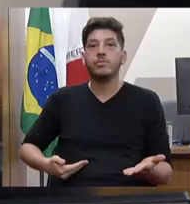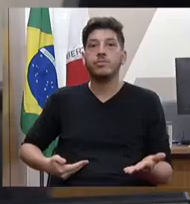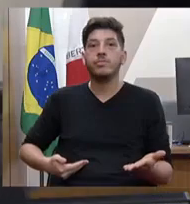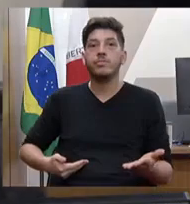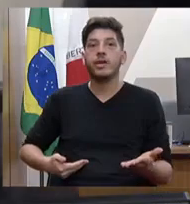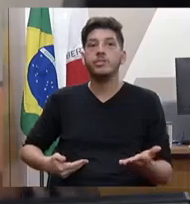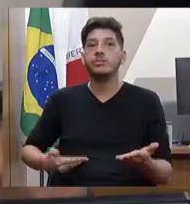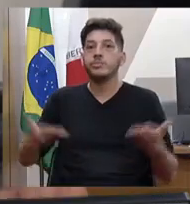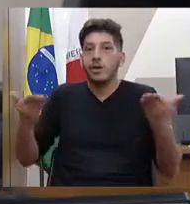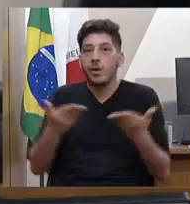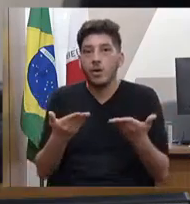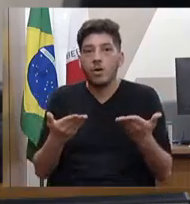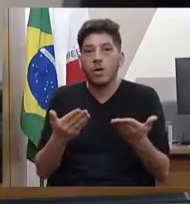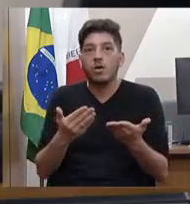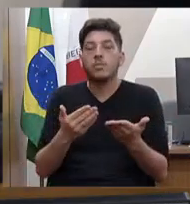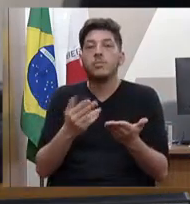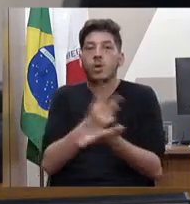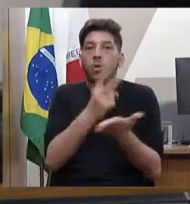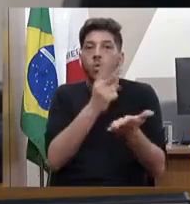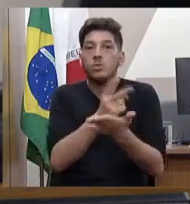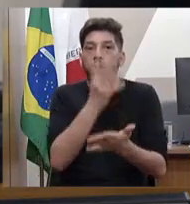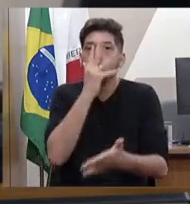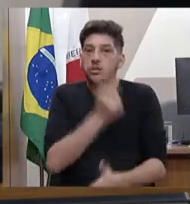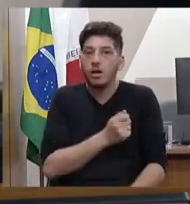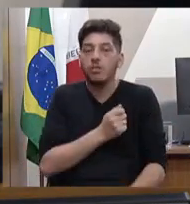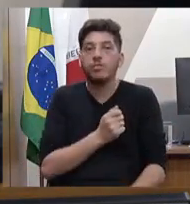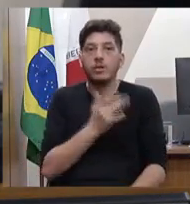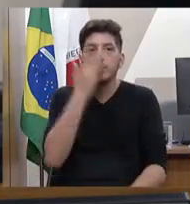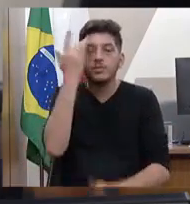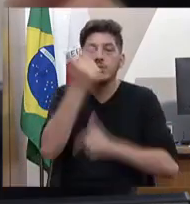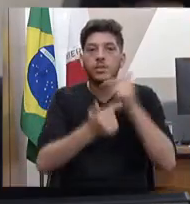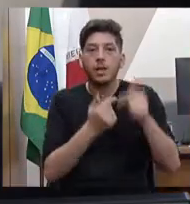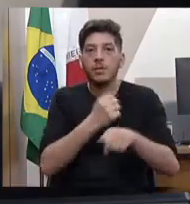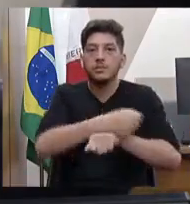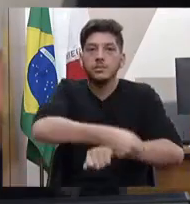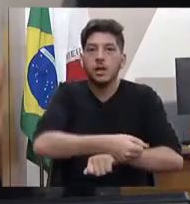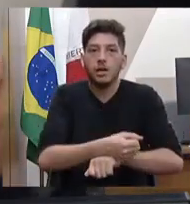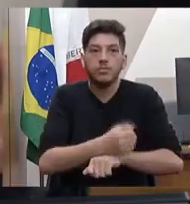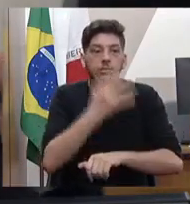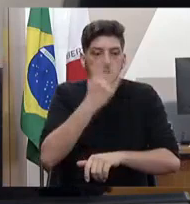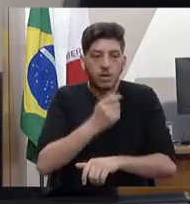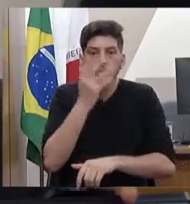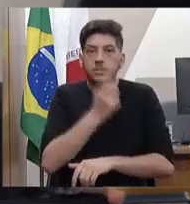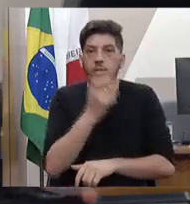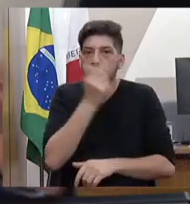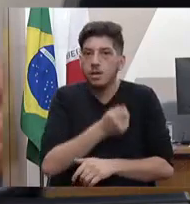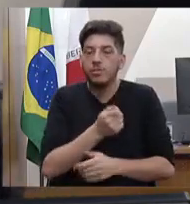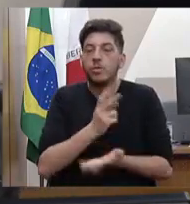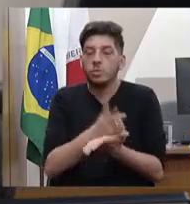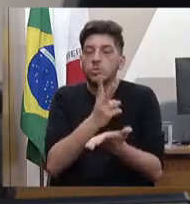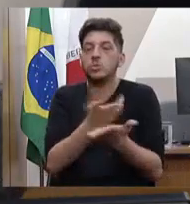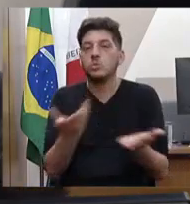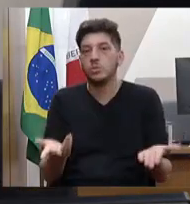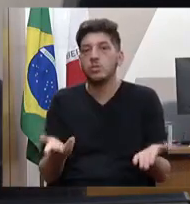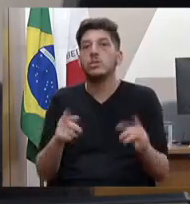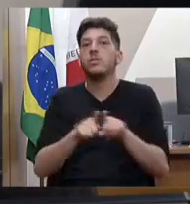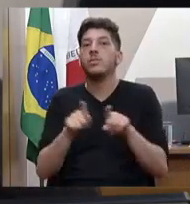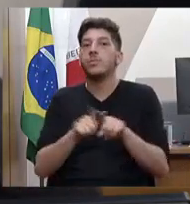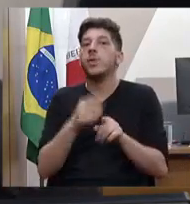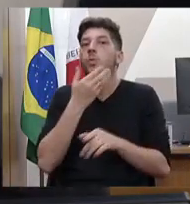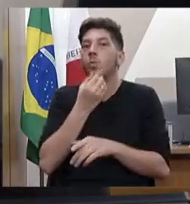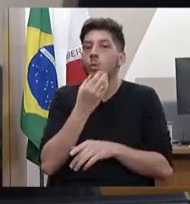uma pessoa continua resgatando também resgatando trabalhadores escravos continua atuando o o o Airton falou